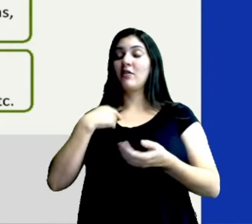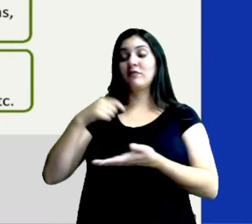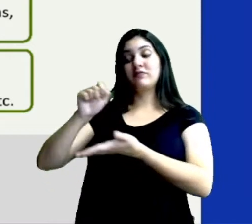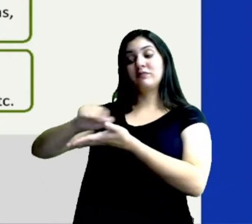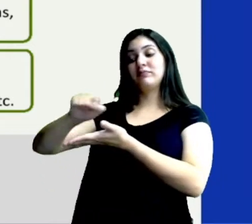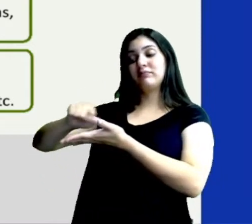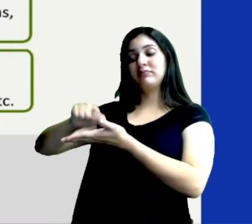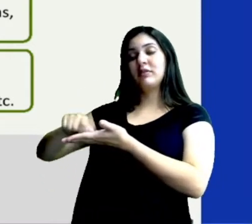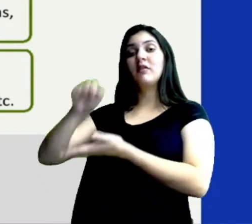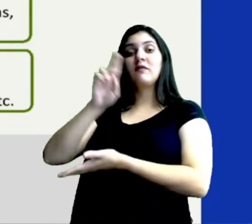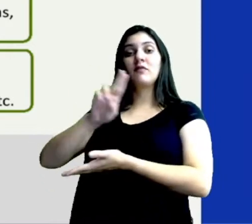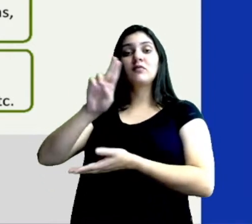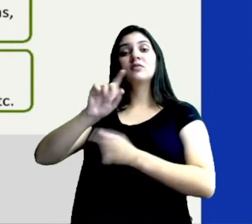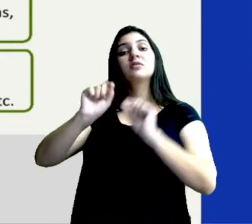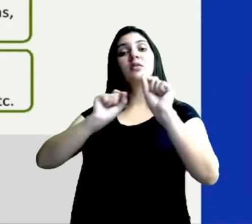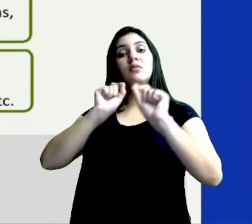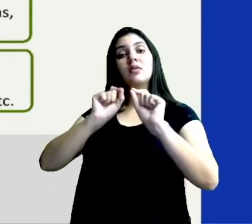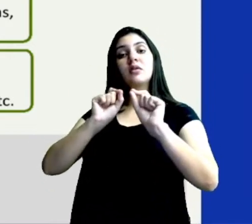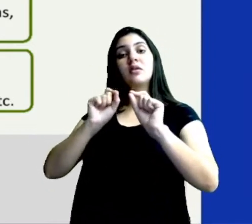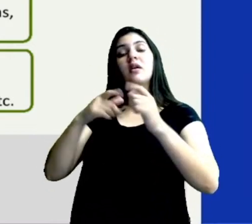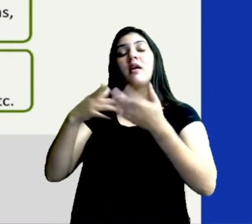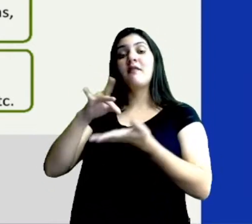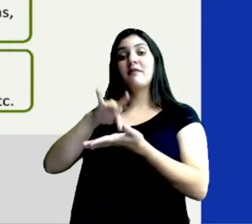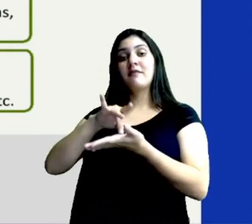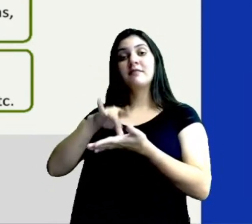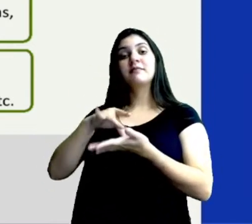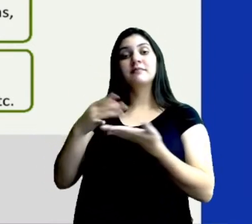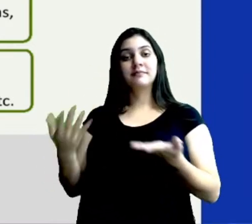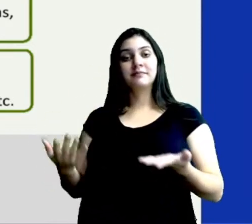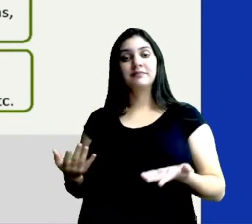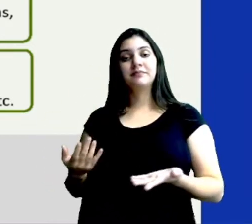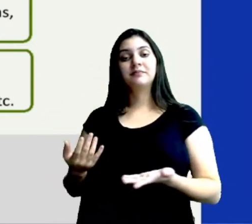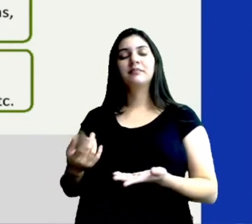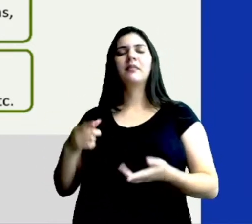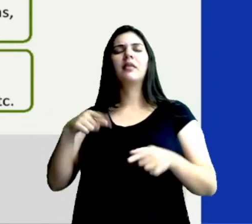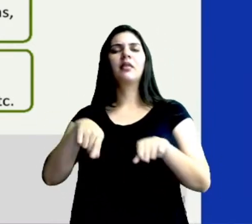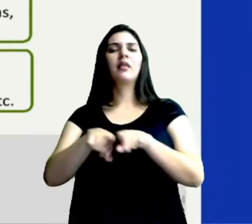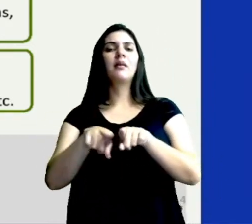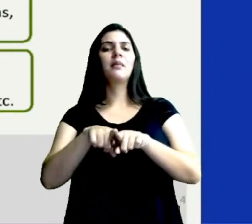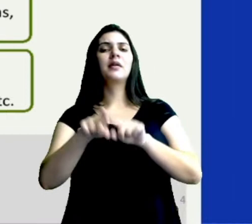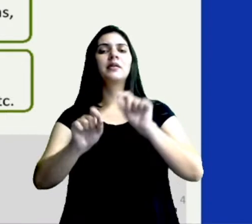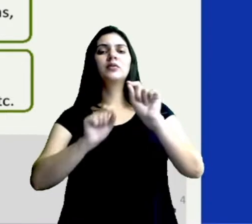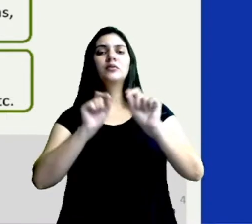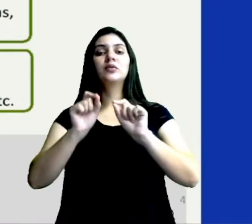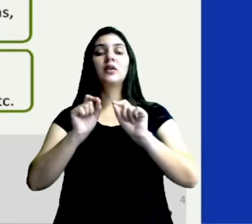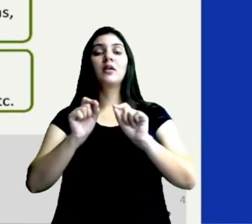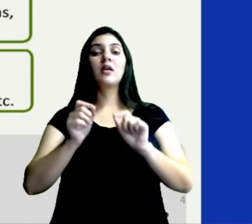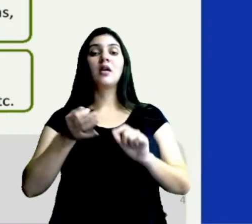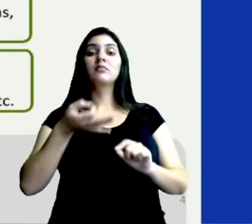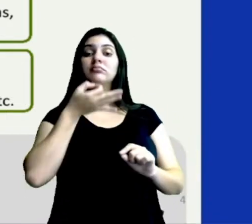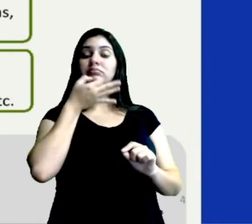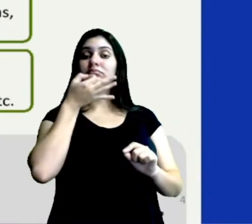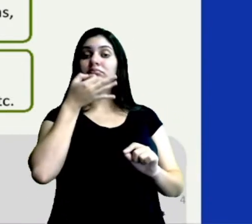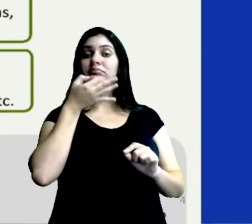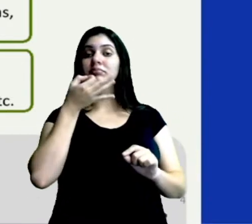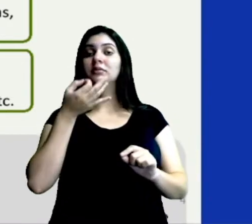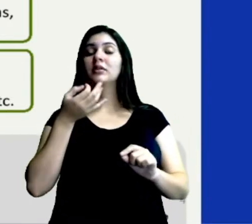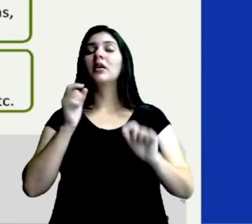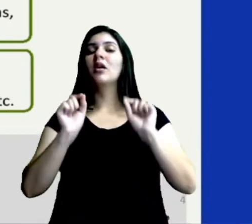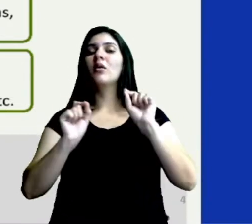que utilizar totalmente a verdade, né? Temos também o argumentativo,